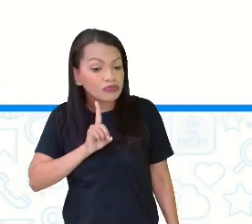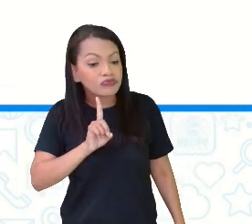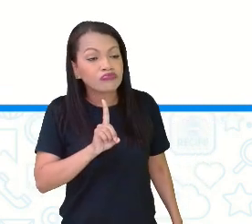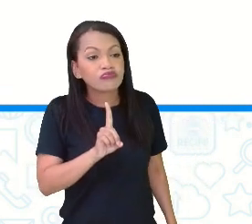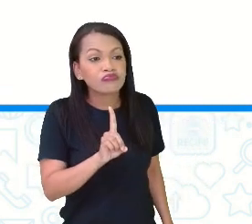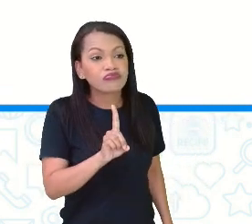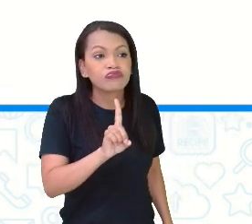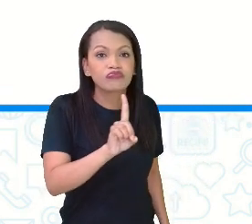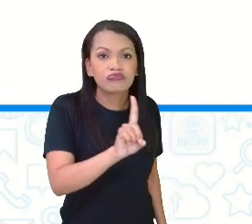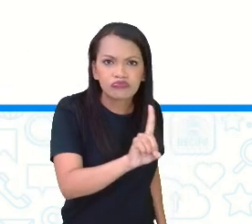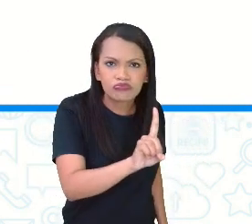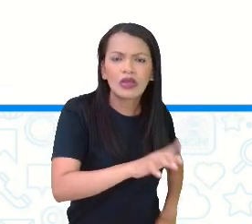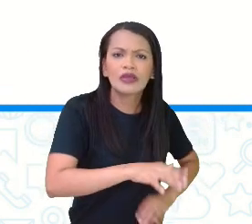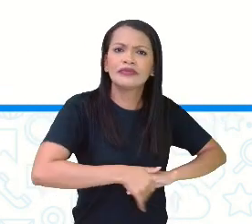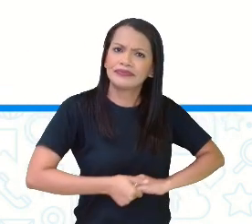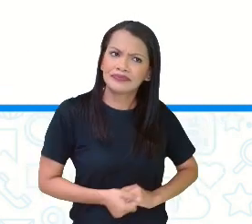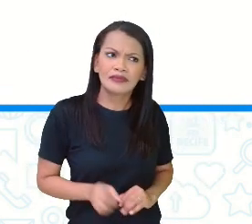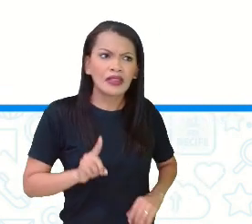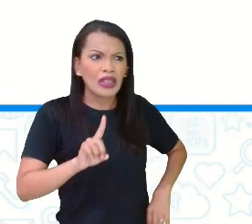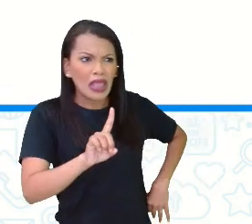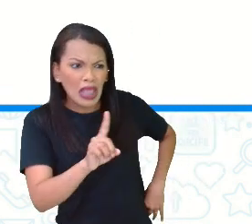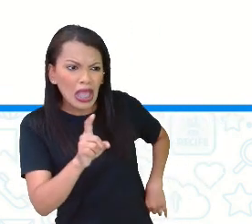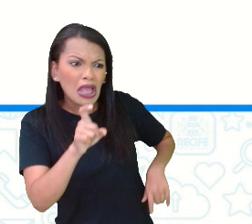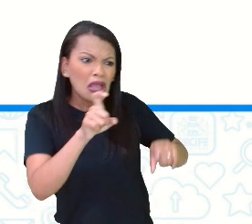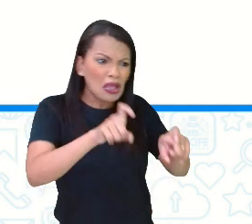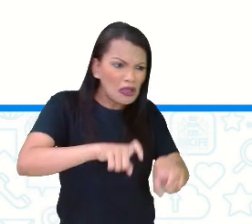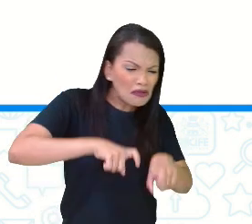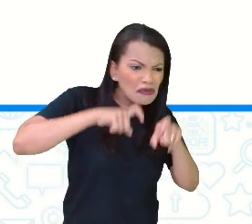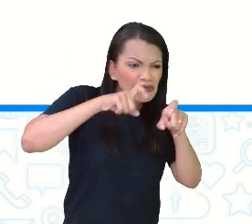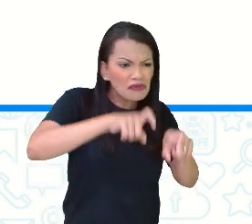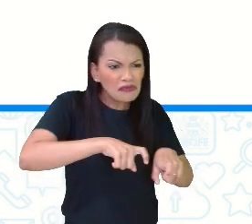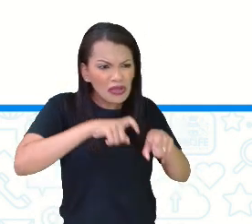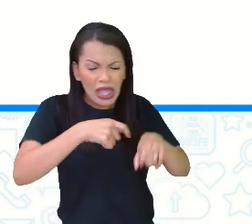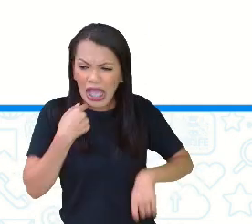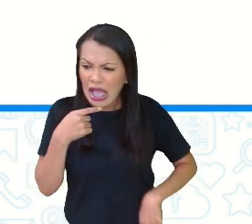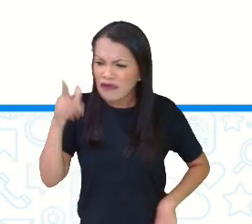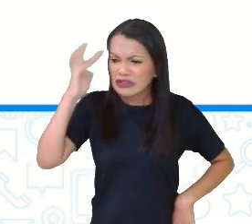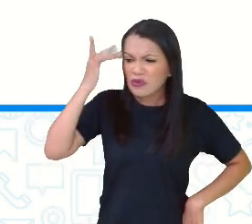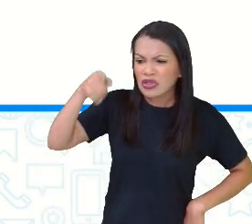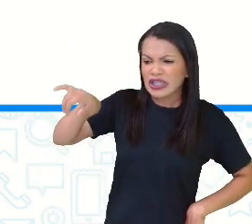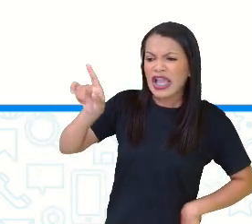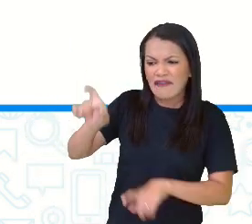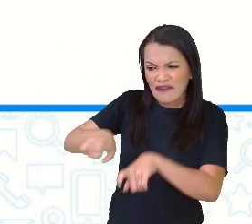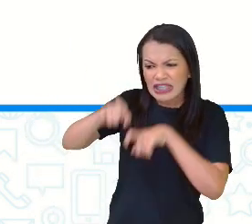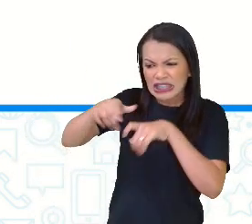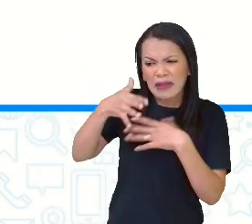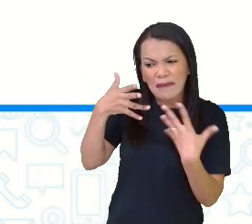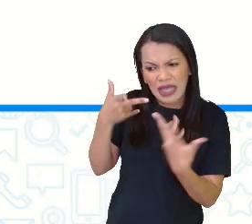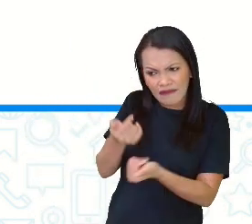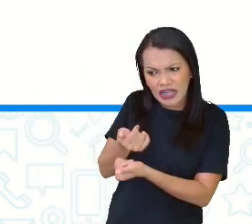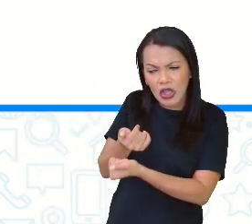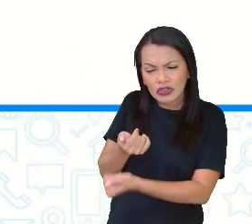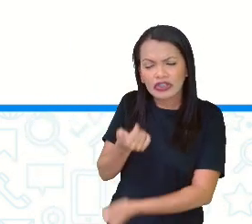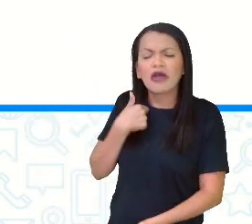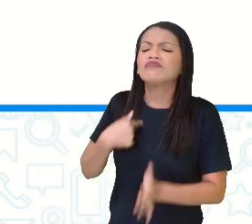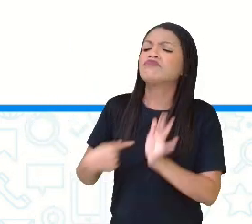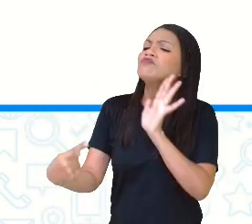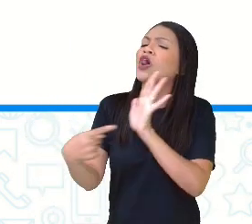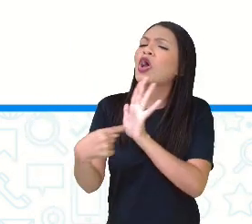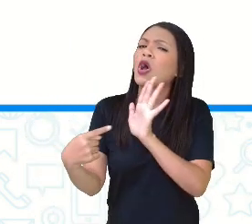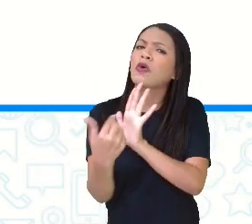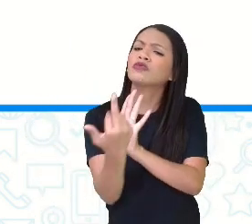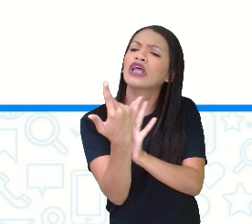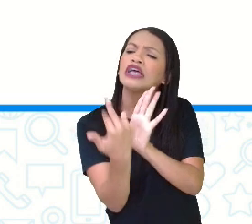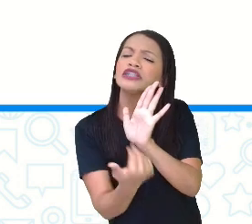primeiro. Não acha que é uma fazenda maravilhosa? Perguntaram os vigaristas, mostrando e explicando um desenho